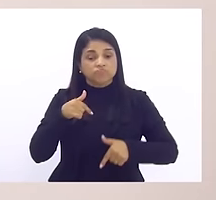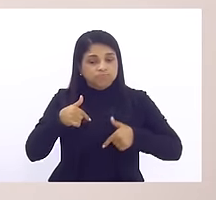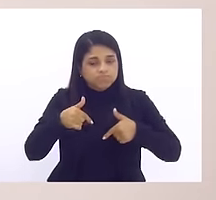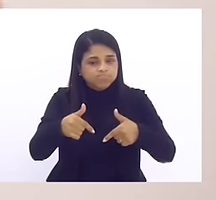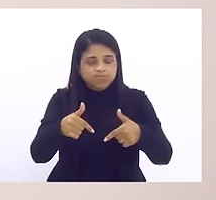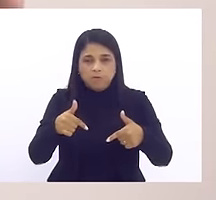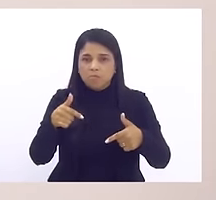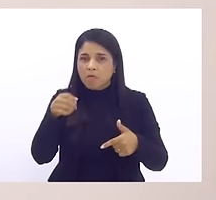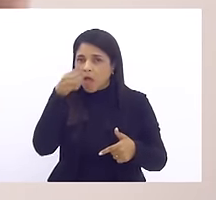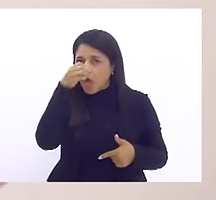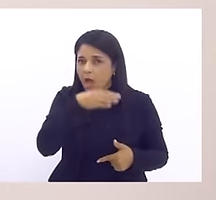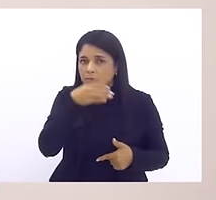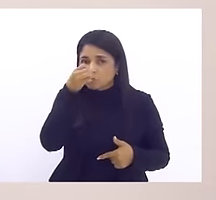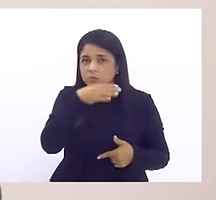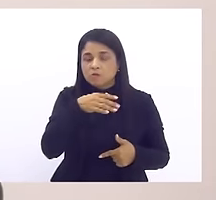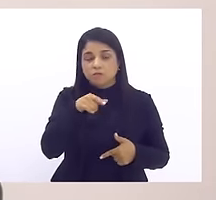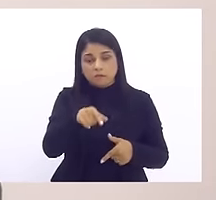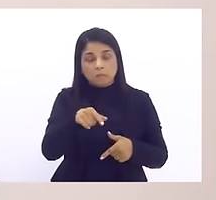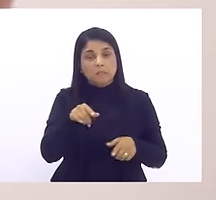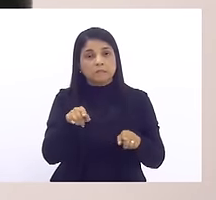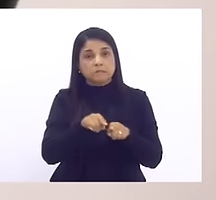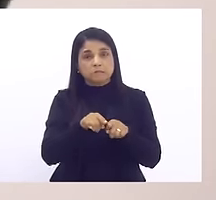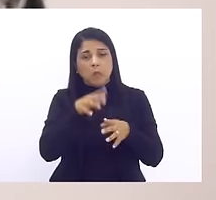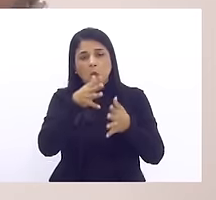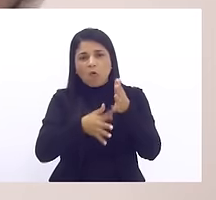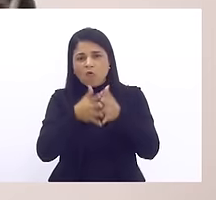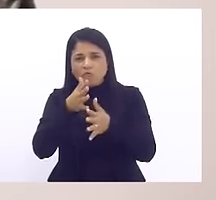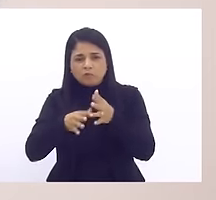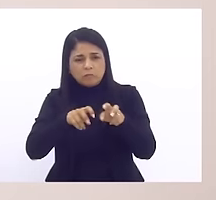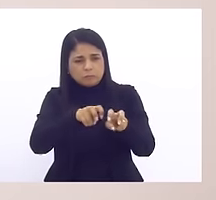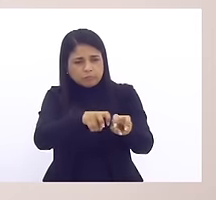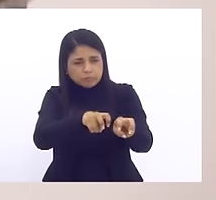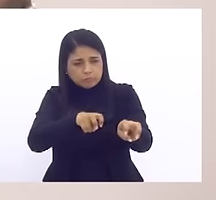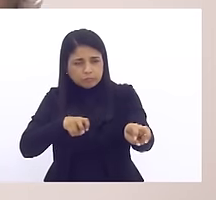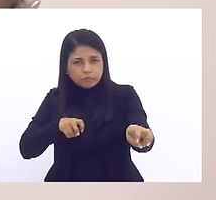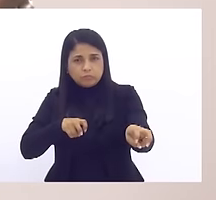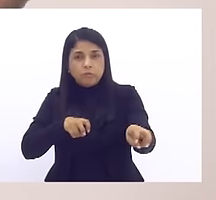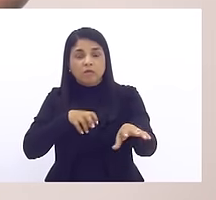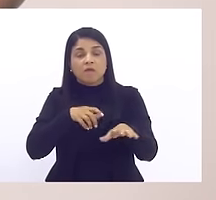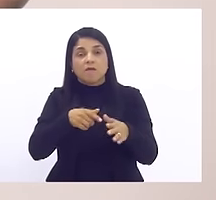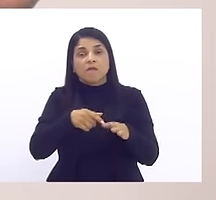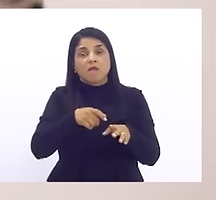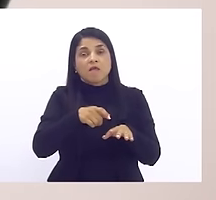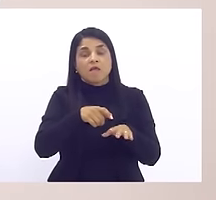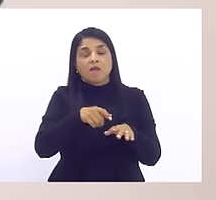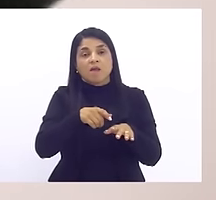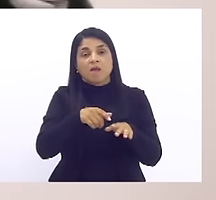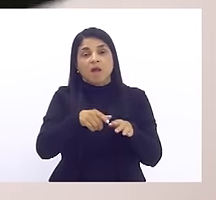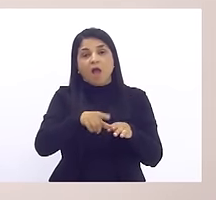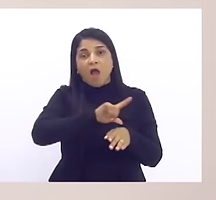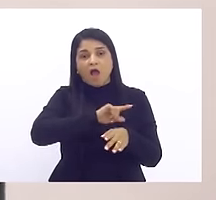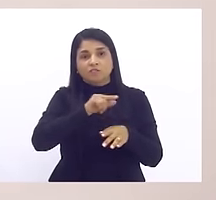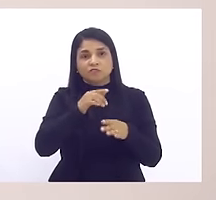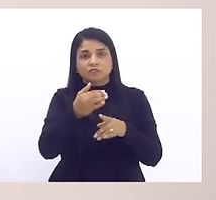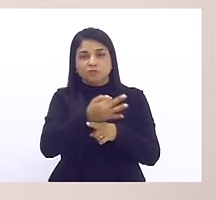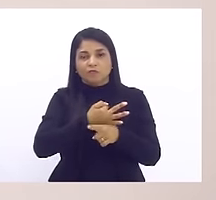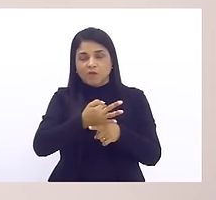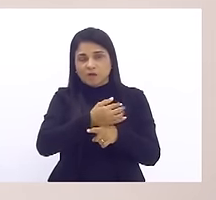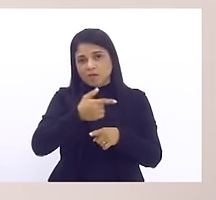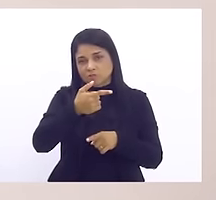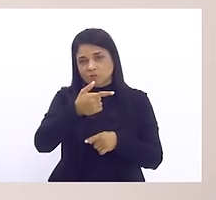que tem causado transtorno no trânsito gente véspera de feriado 6 de setembro O engarrafamento